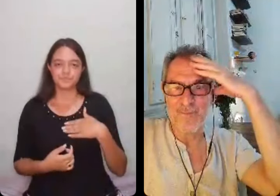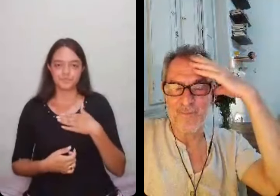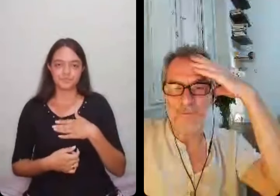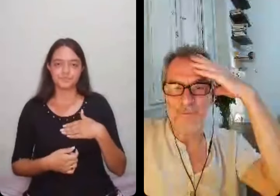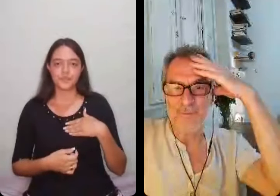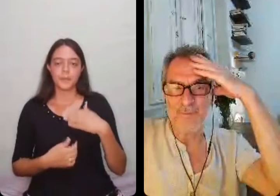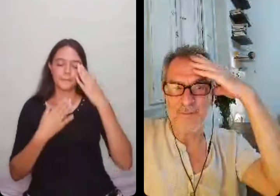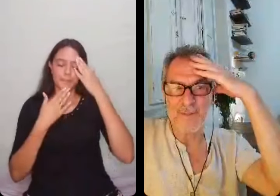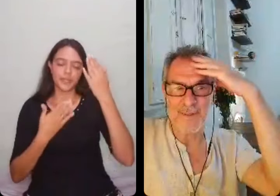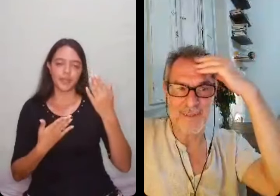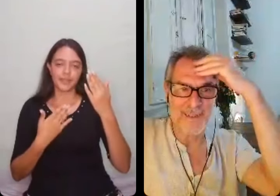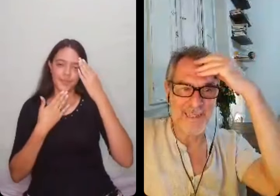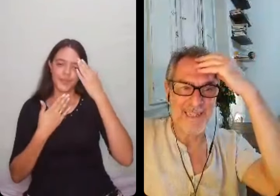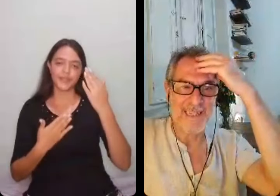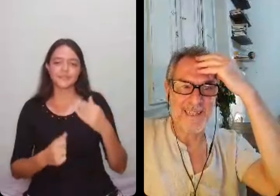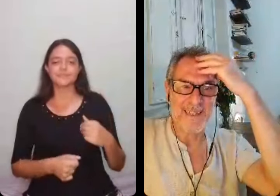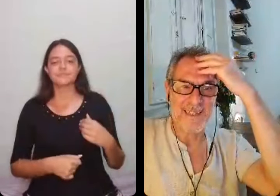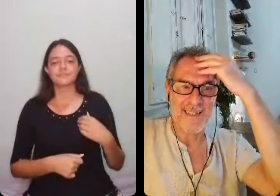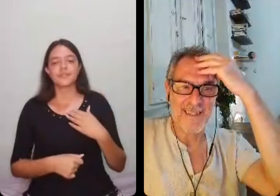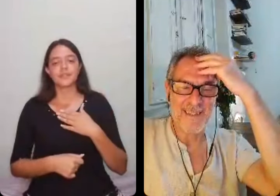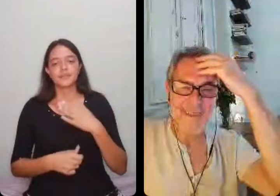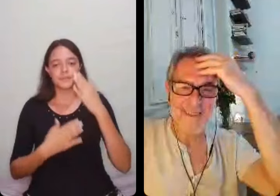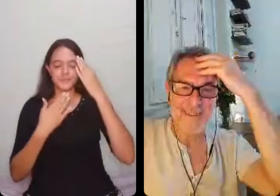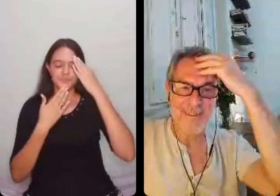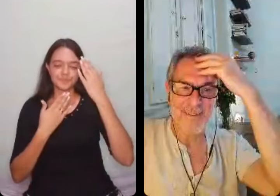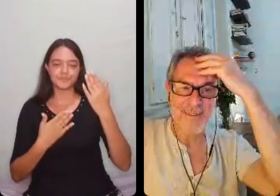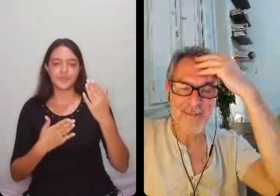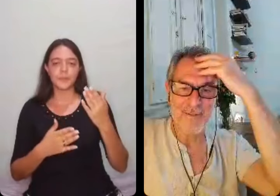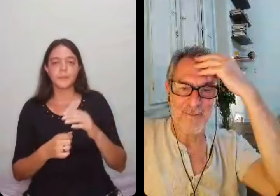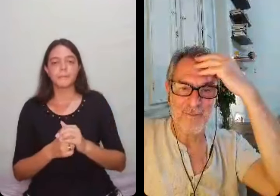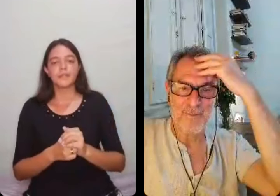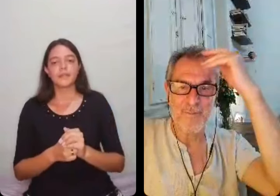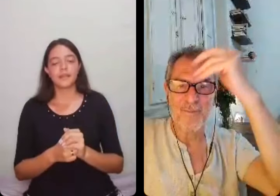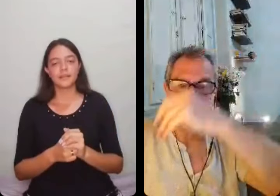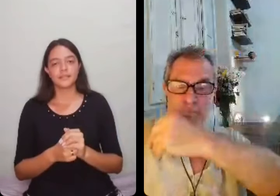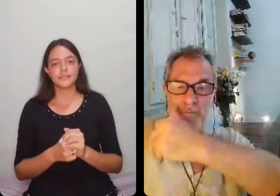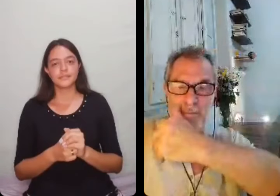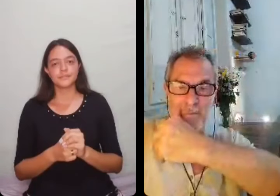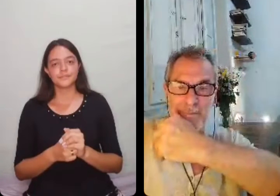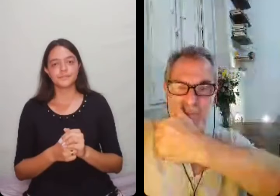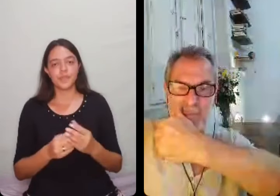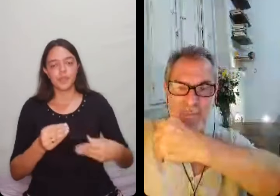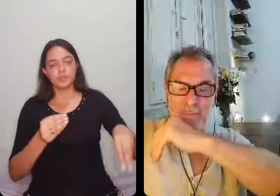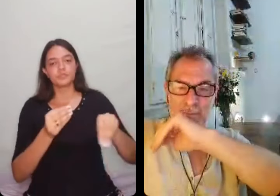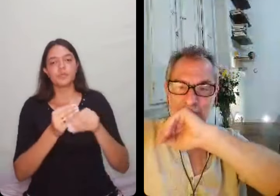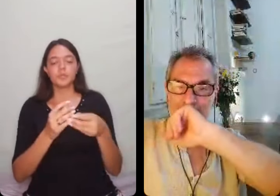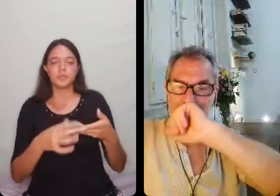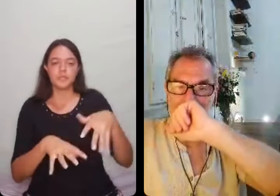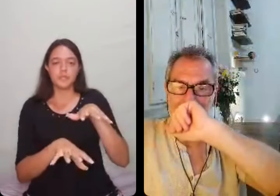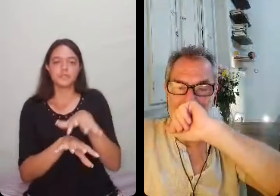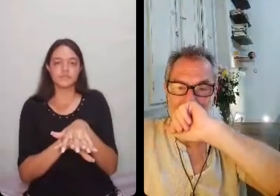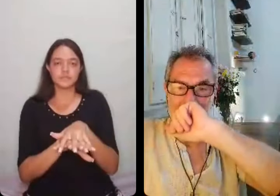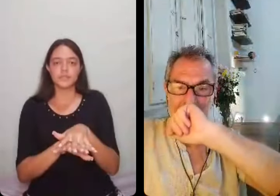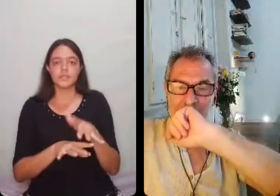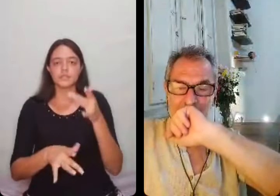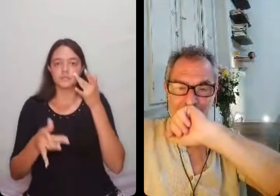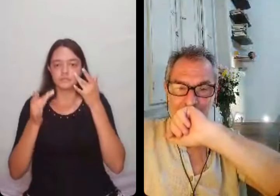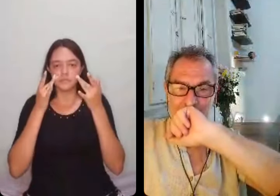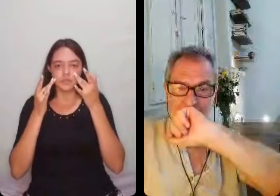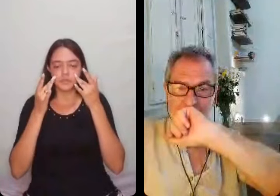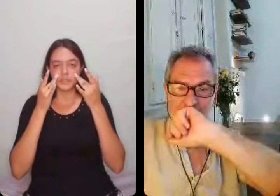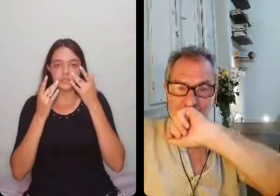Eu que agradeço, Thalita, eu que agradeço e gostaria de complementar que a acessibilidade dos espetáculos estão com áudio de descrição,